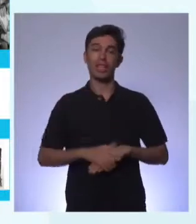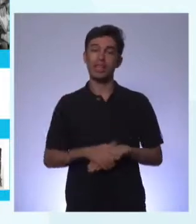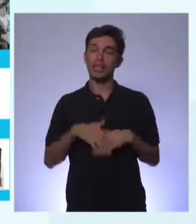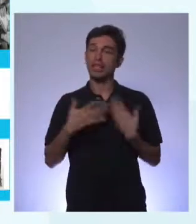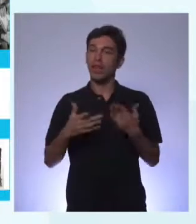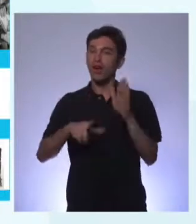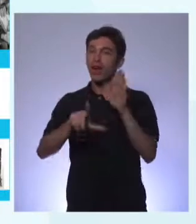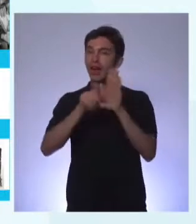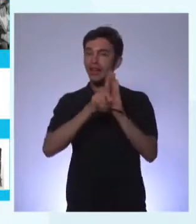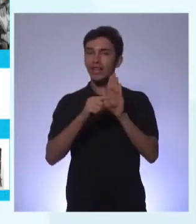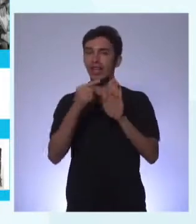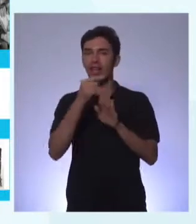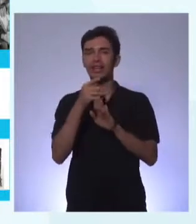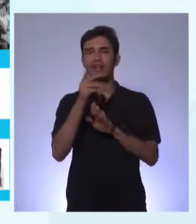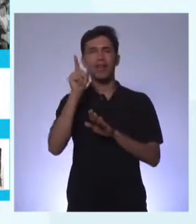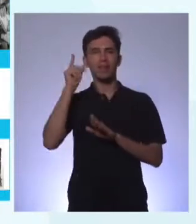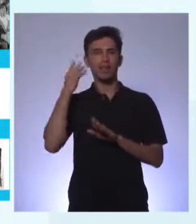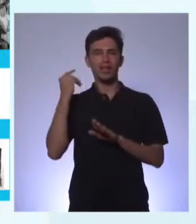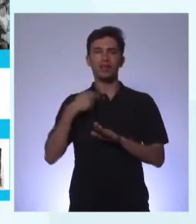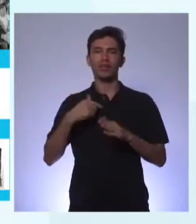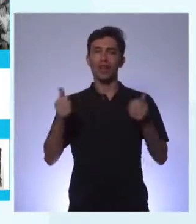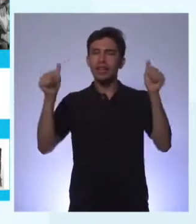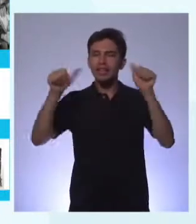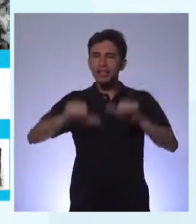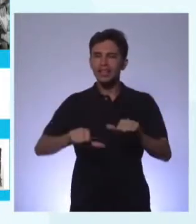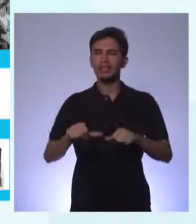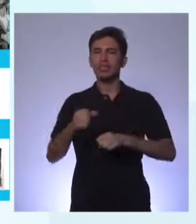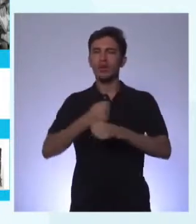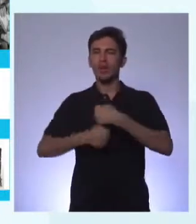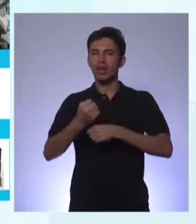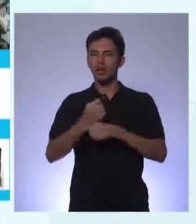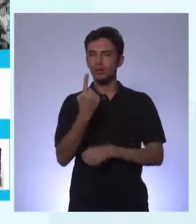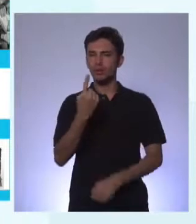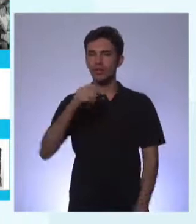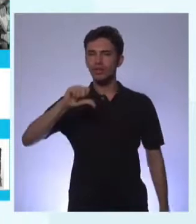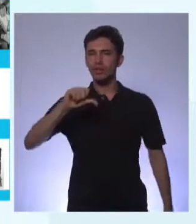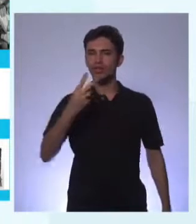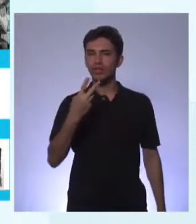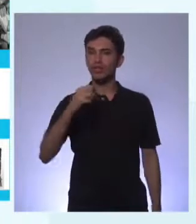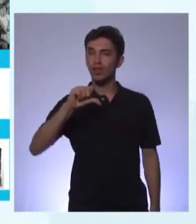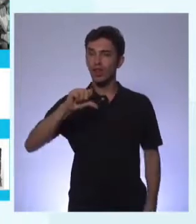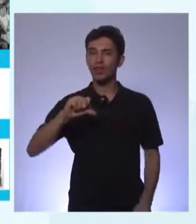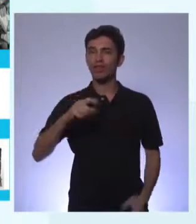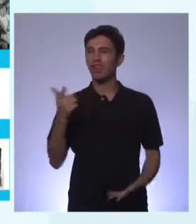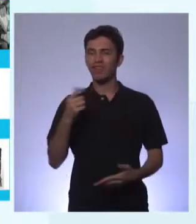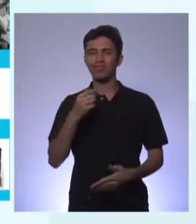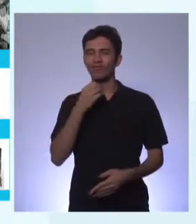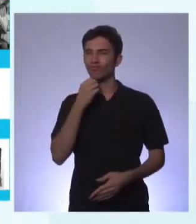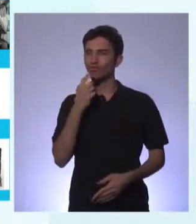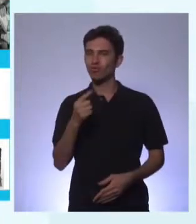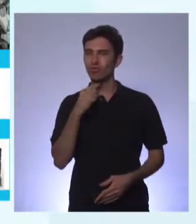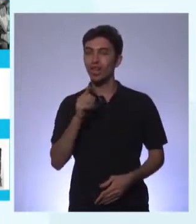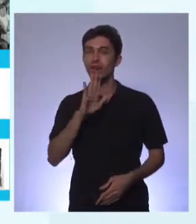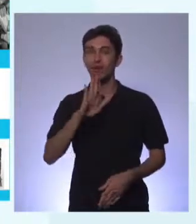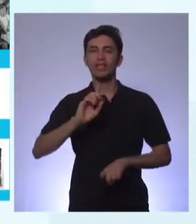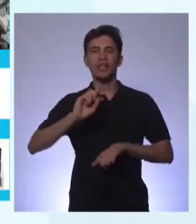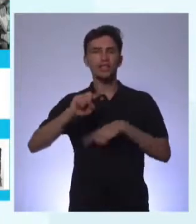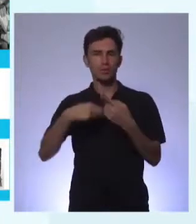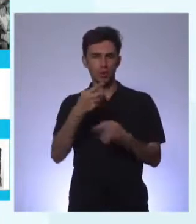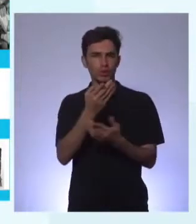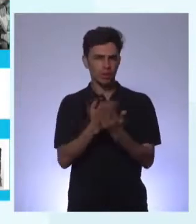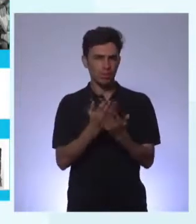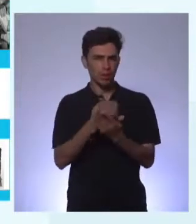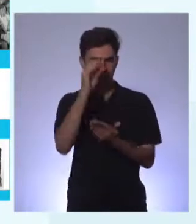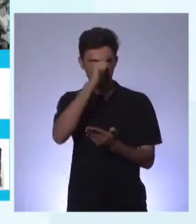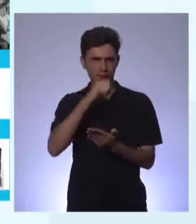mostrou insustentável lá na crise financeira de 1929, que vocês vão estudar aí ao longo do tempo.